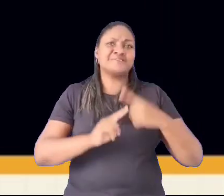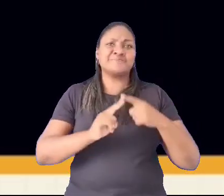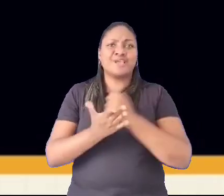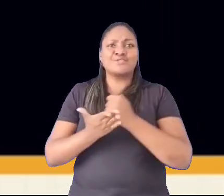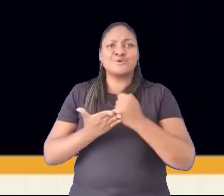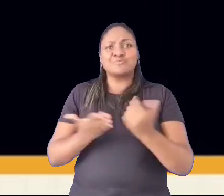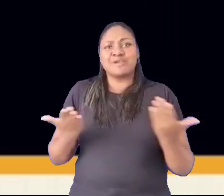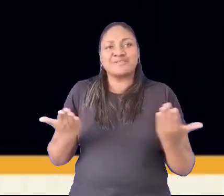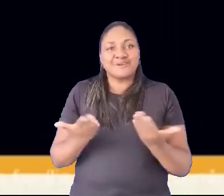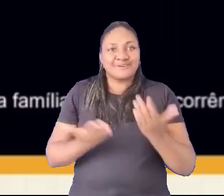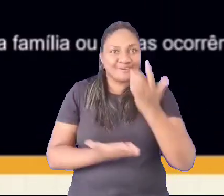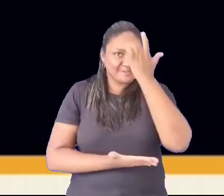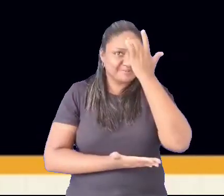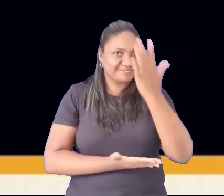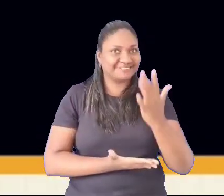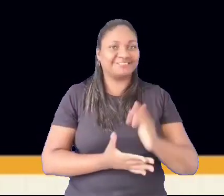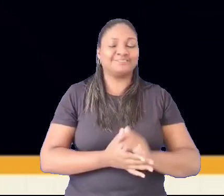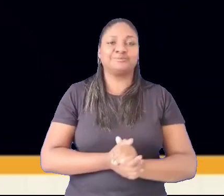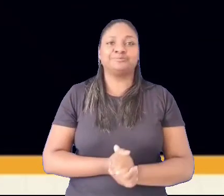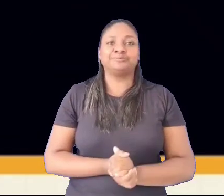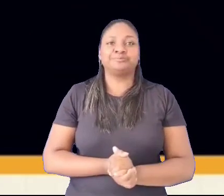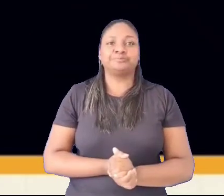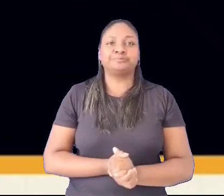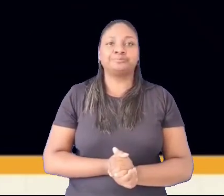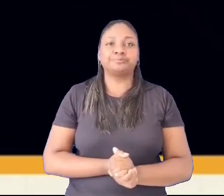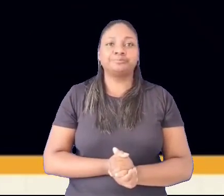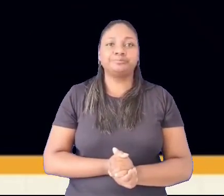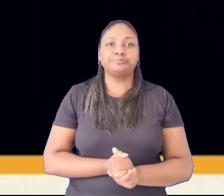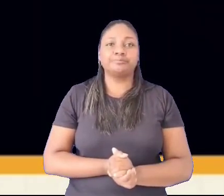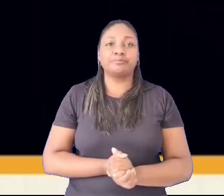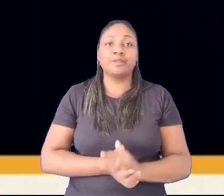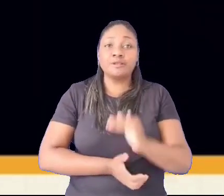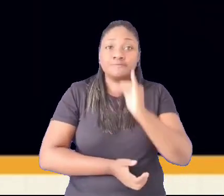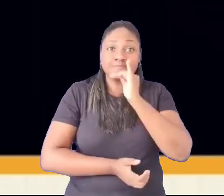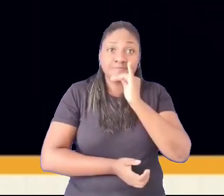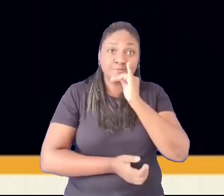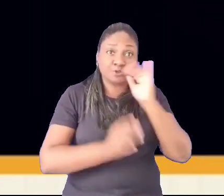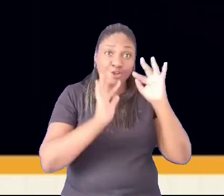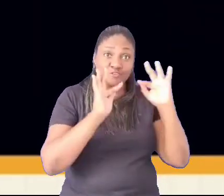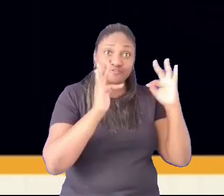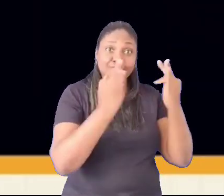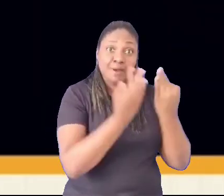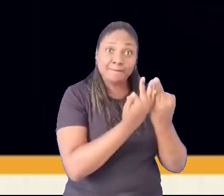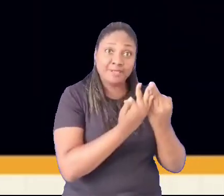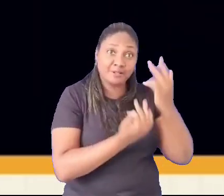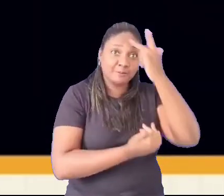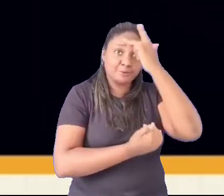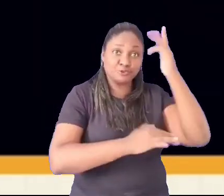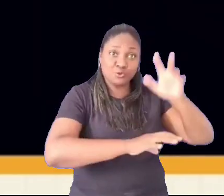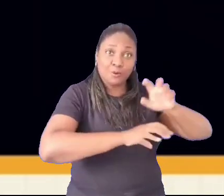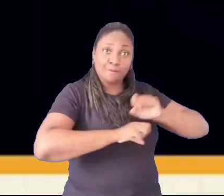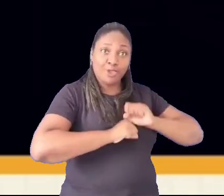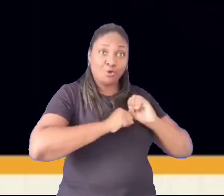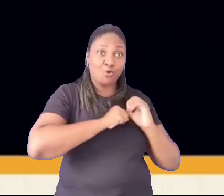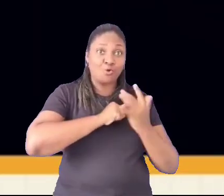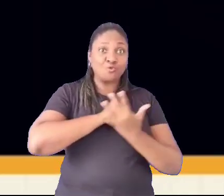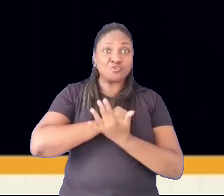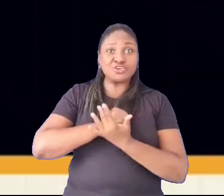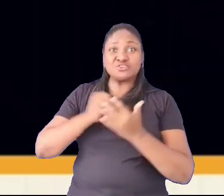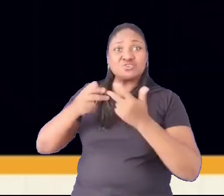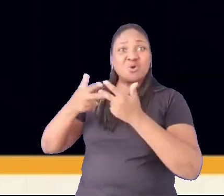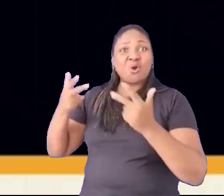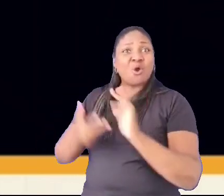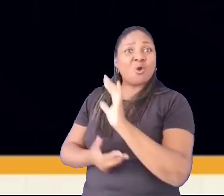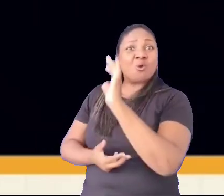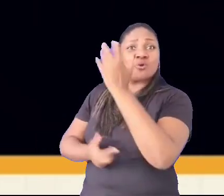da documentação para todo mundo. Comunicar imediatamente casos de Covid na família ou outras ocorrências. Tem